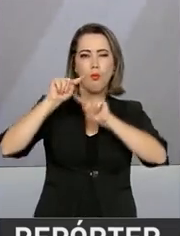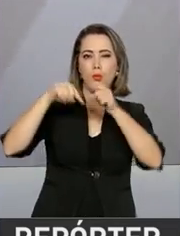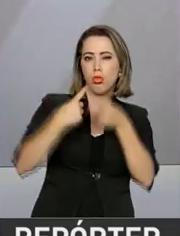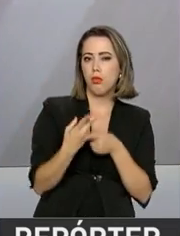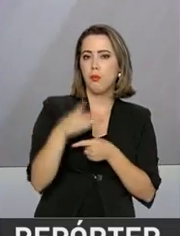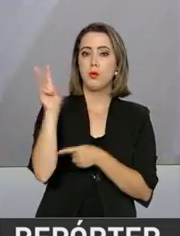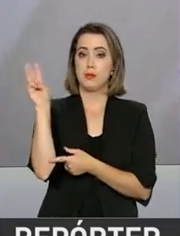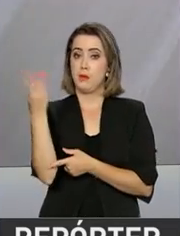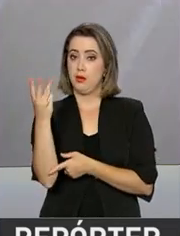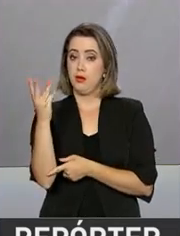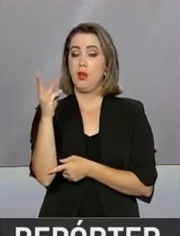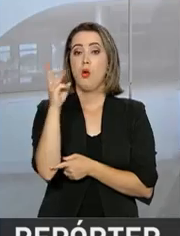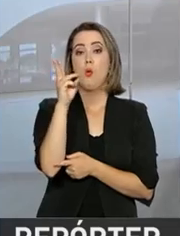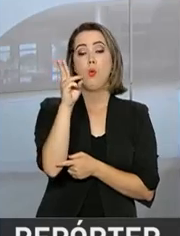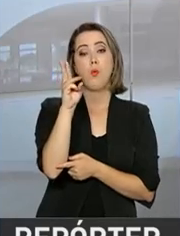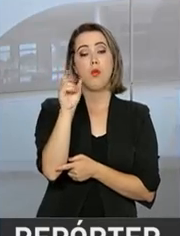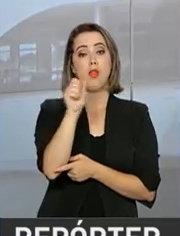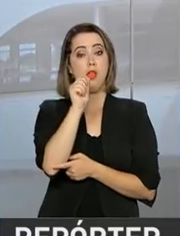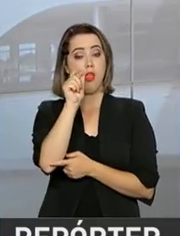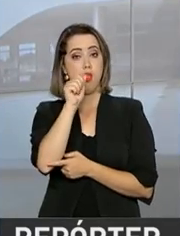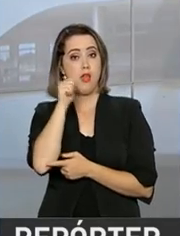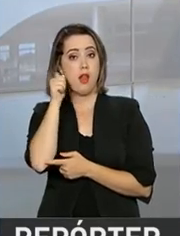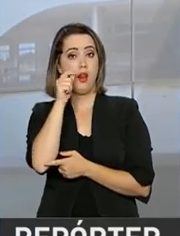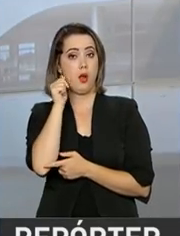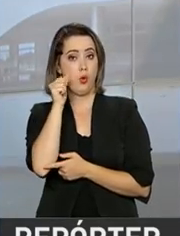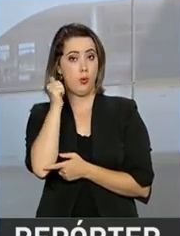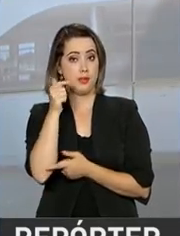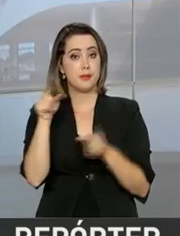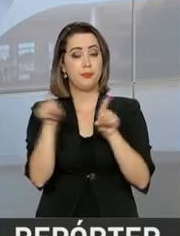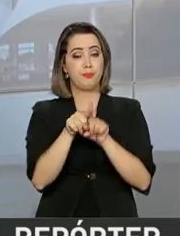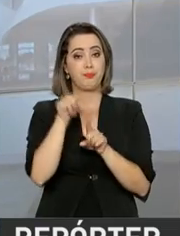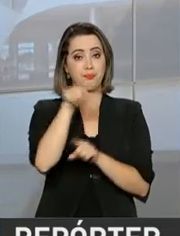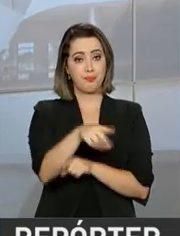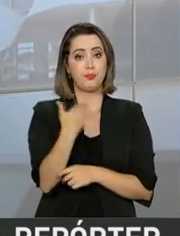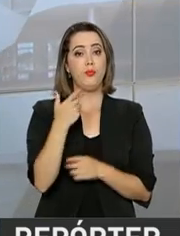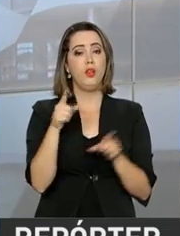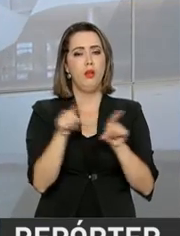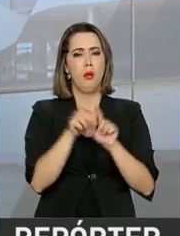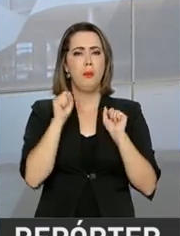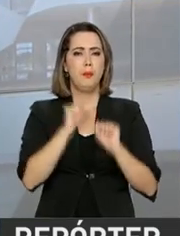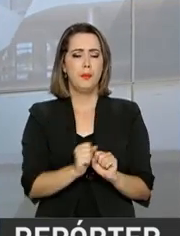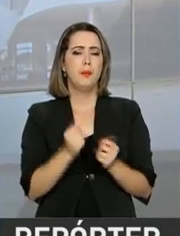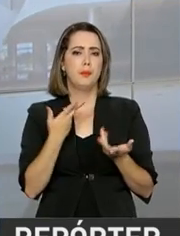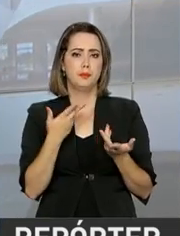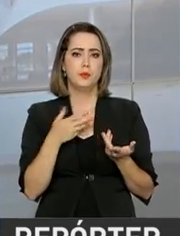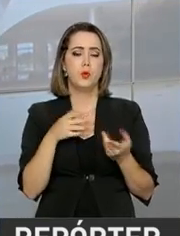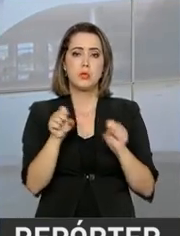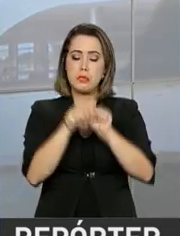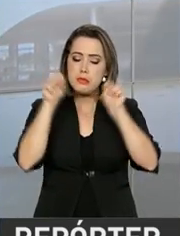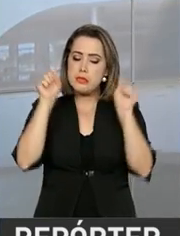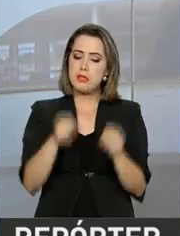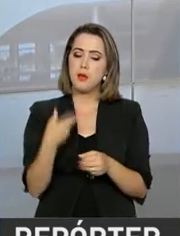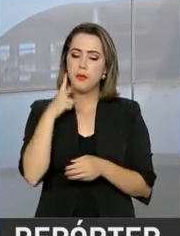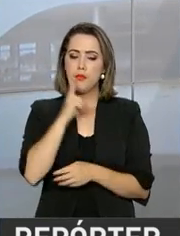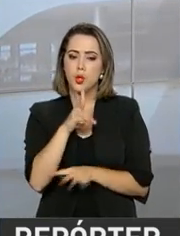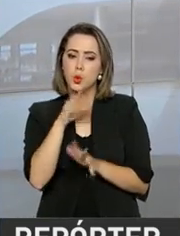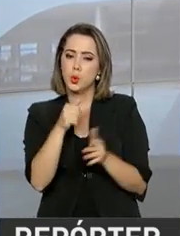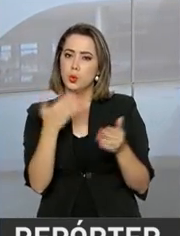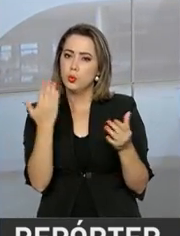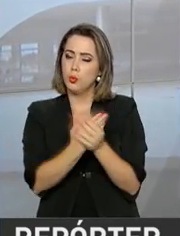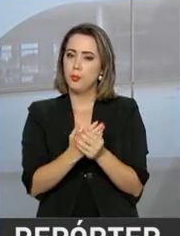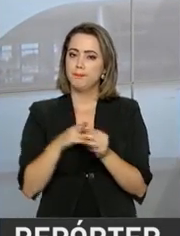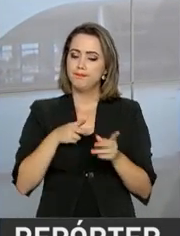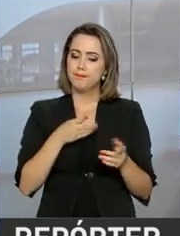por Maranhão e Alagoas. De acordo com o Ministério do Trabalho, o sistema permite acompanhar todo o processo, desde o pedido até